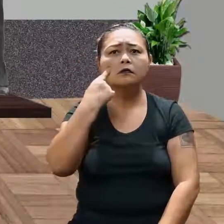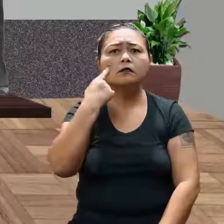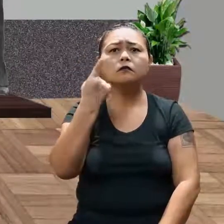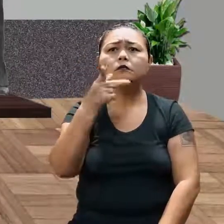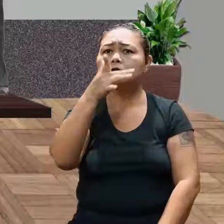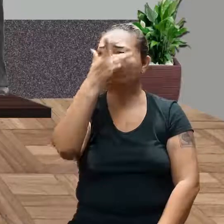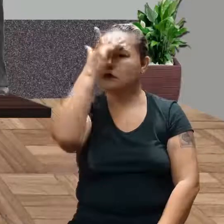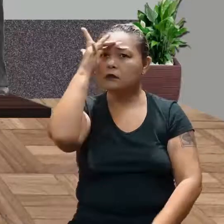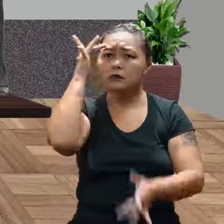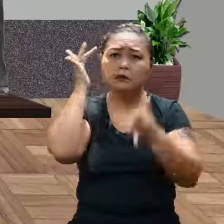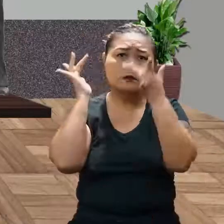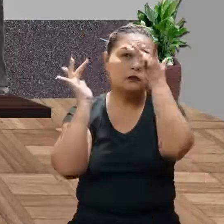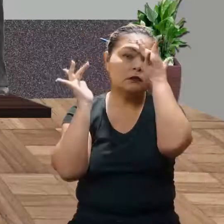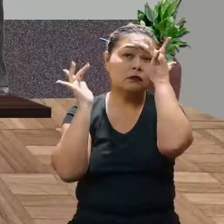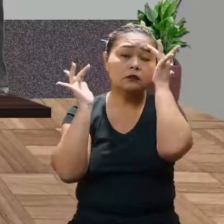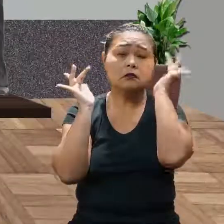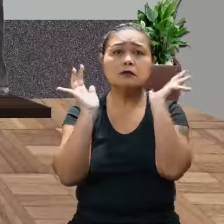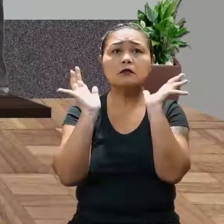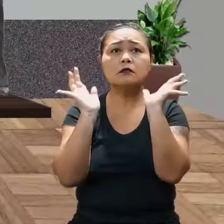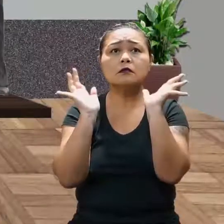pessoas